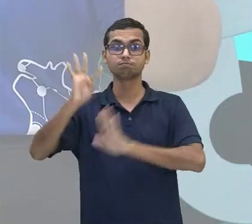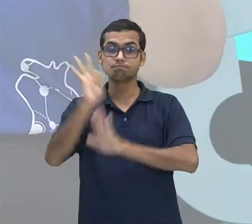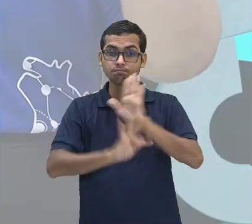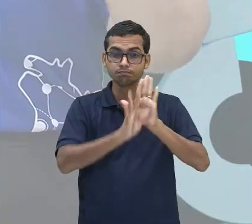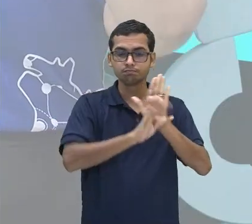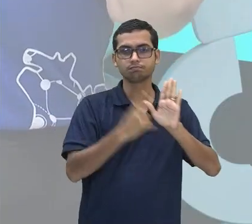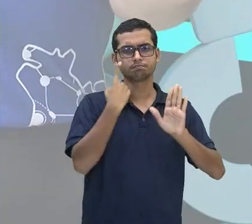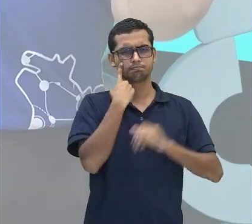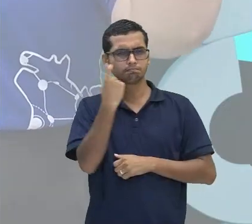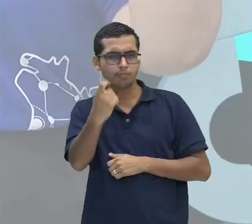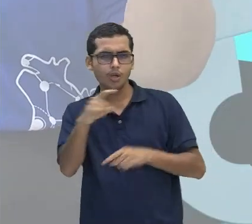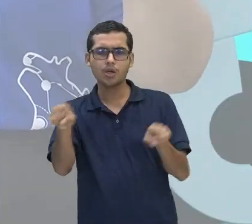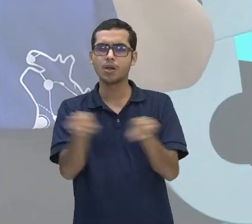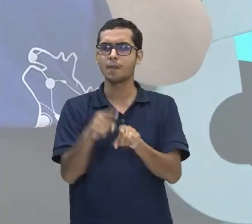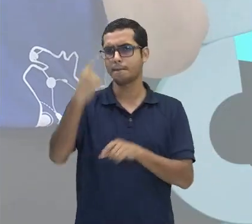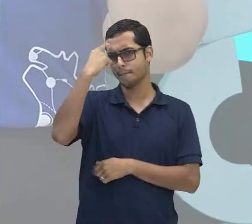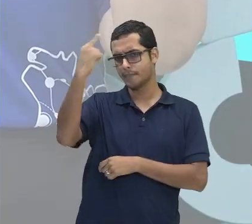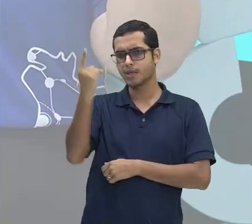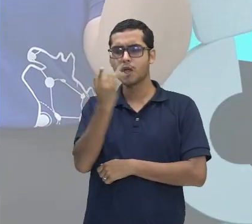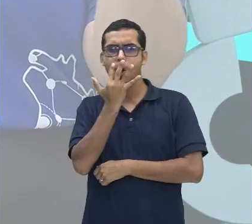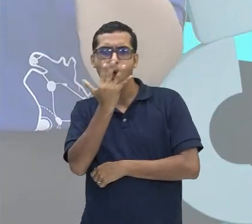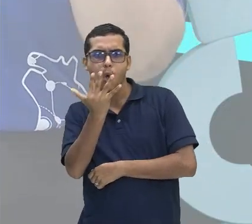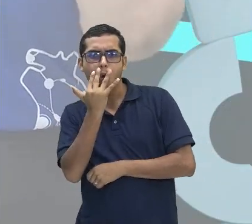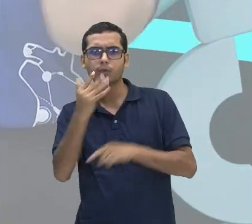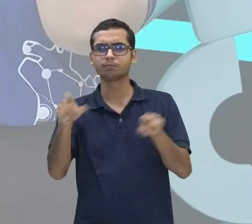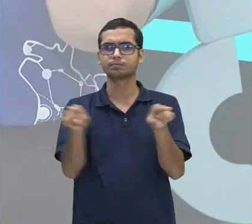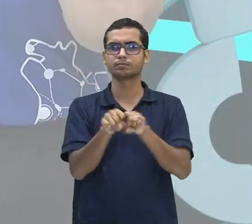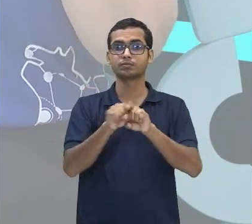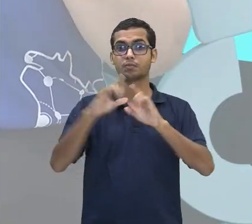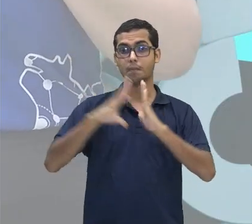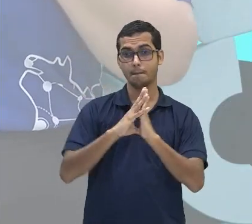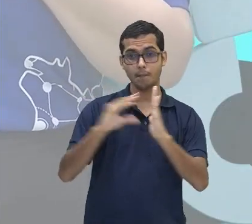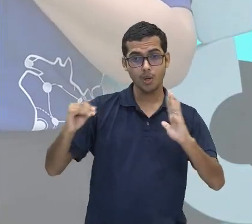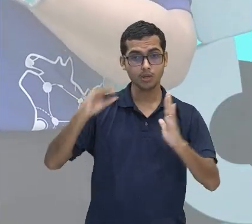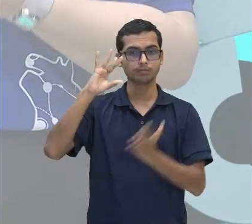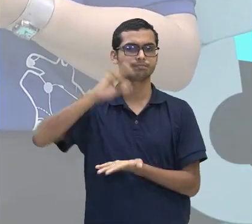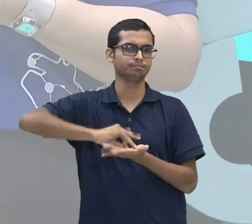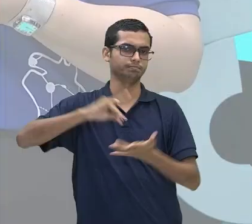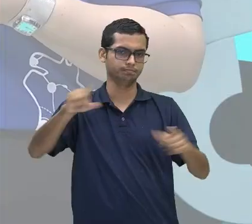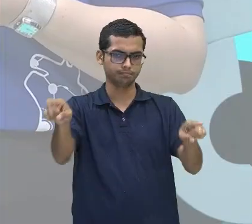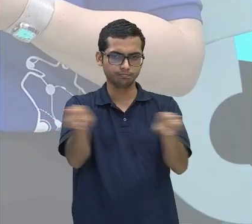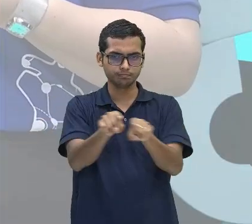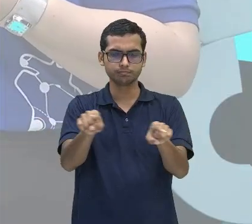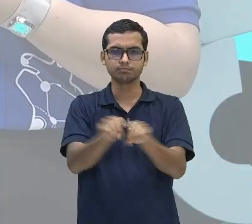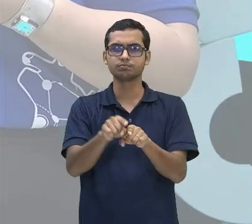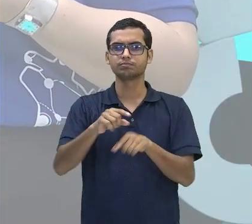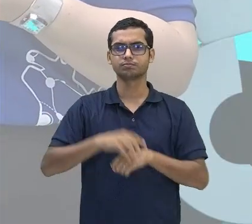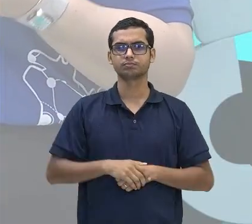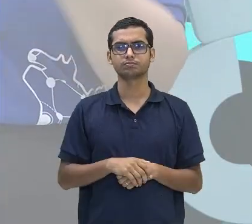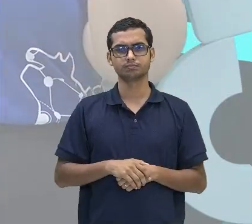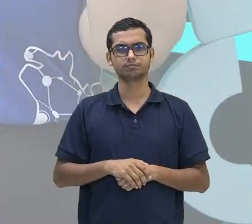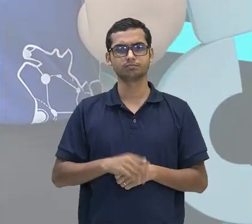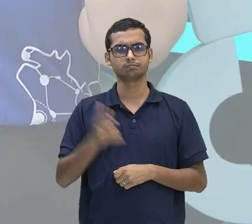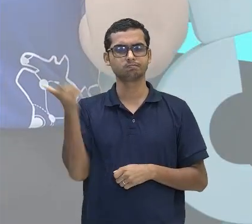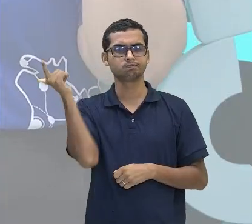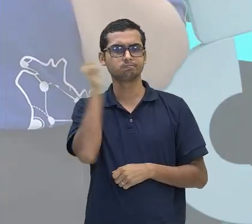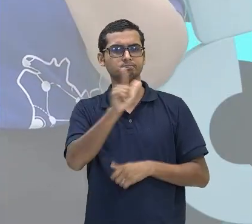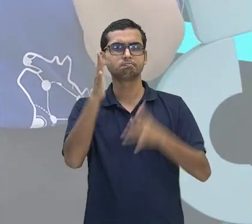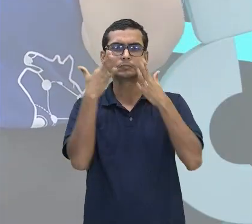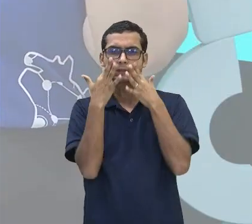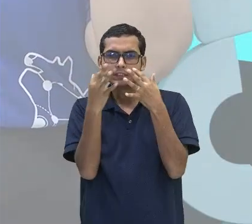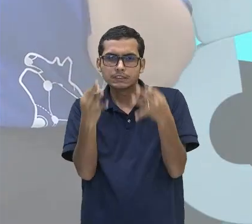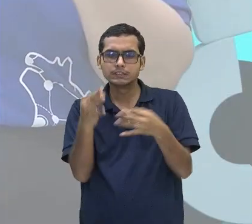em cores, em letras, em modelos que, de alguma forma, pescam a atenção